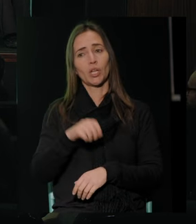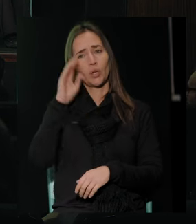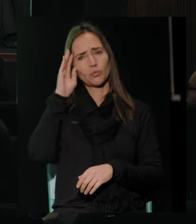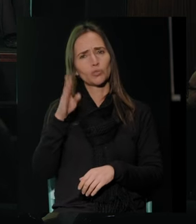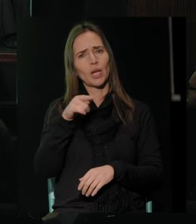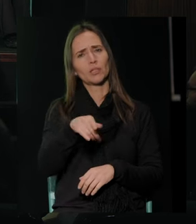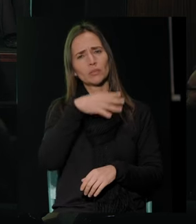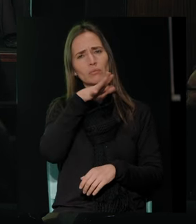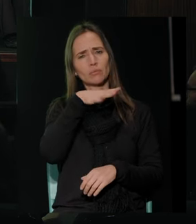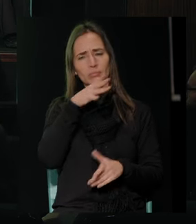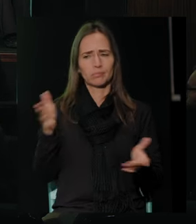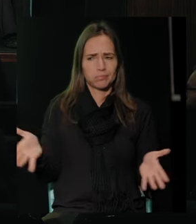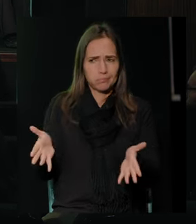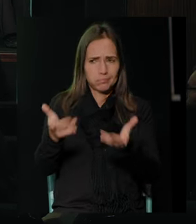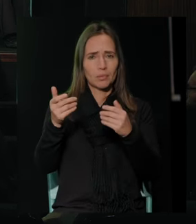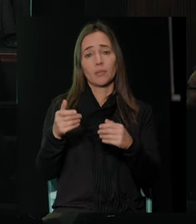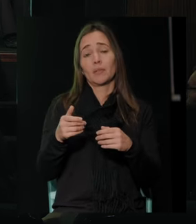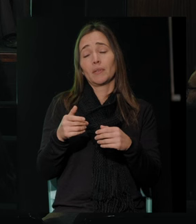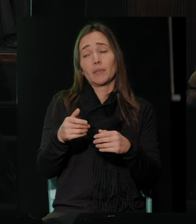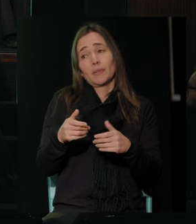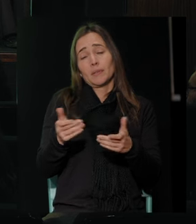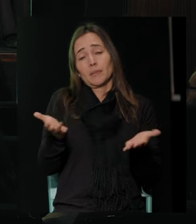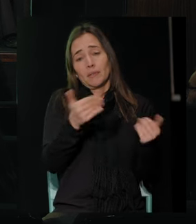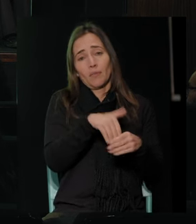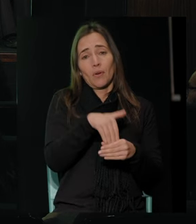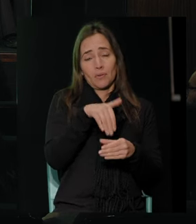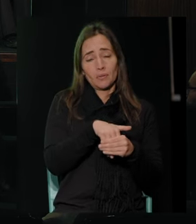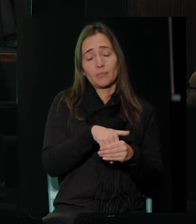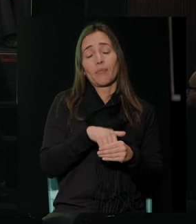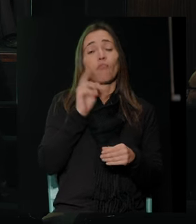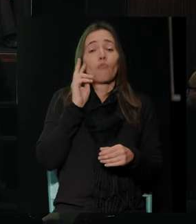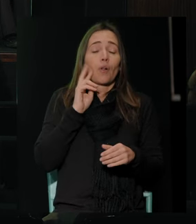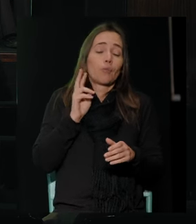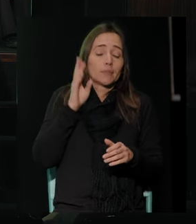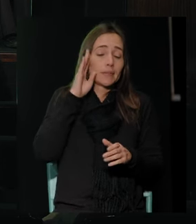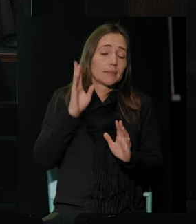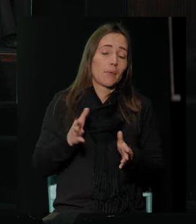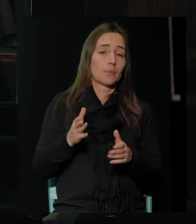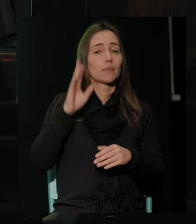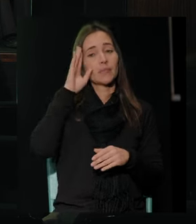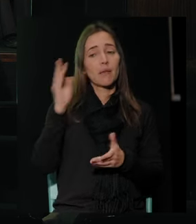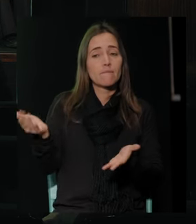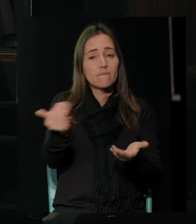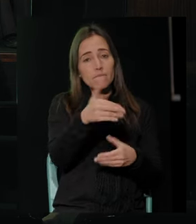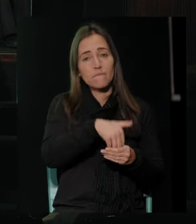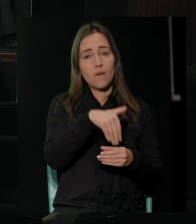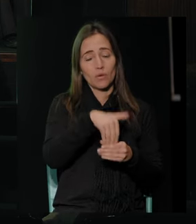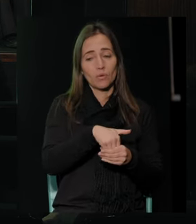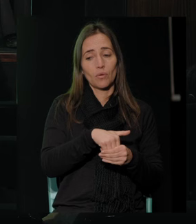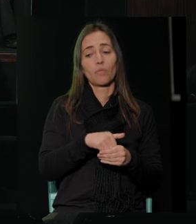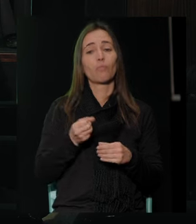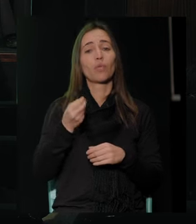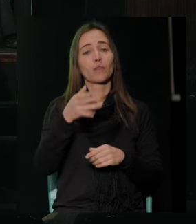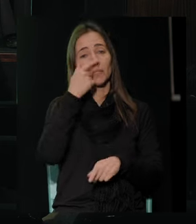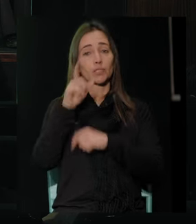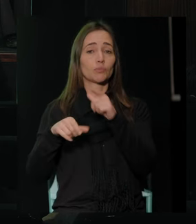e que naturalmente vale o que vale, porque sabemos que os discursos populistas são exatamente as respostas àquilo que muitas das vezes as